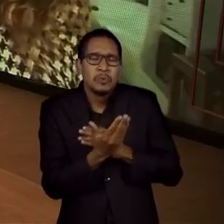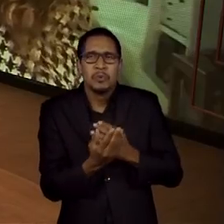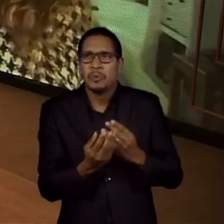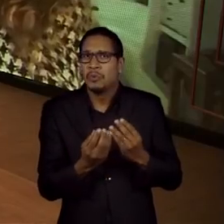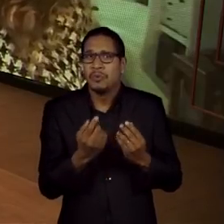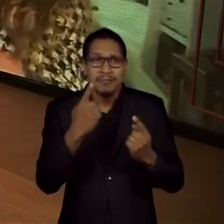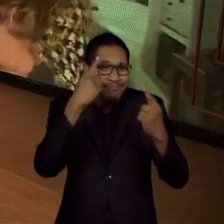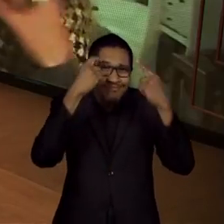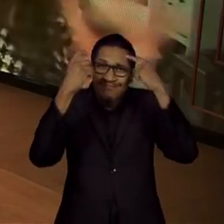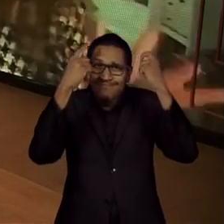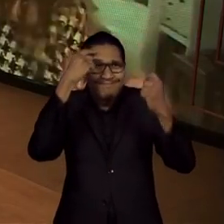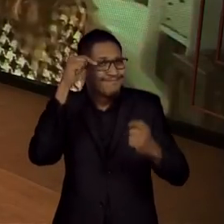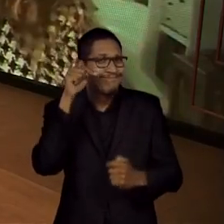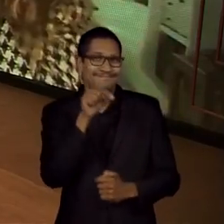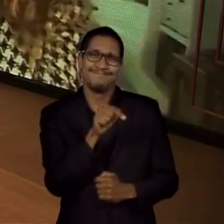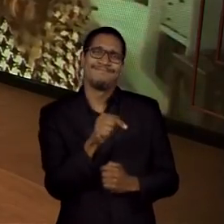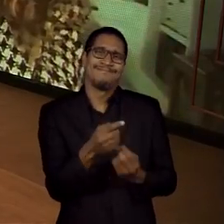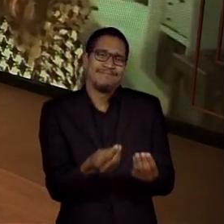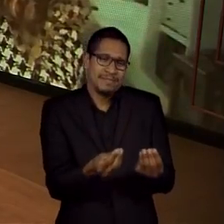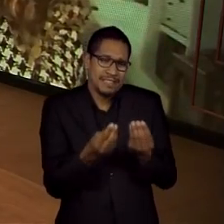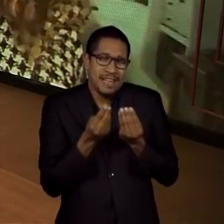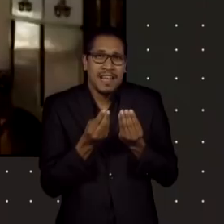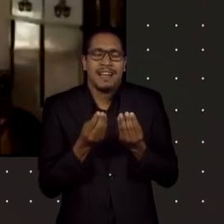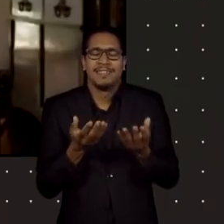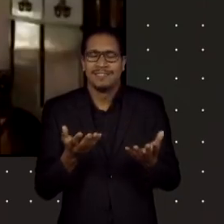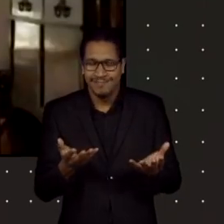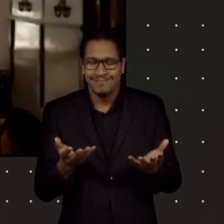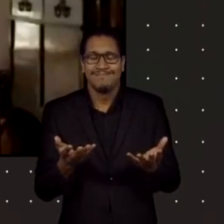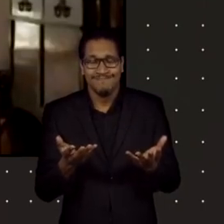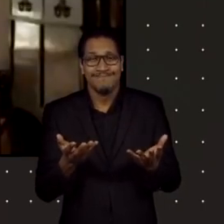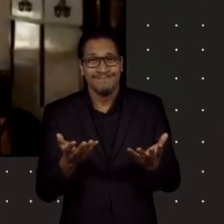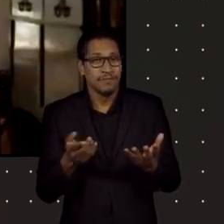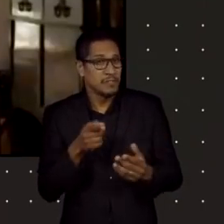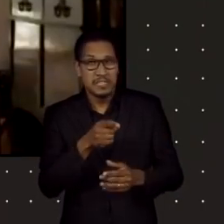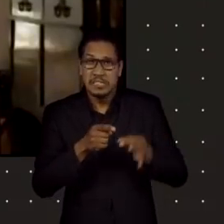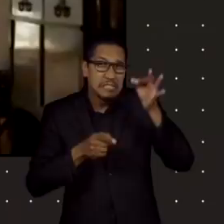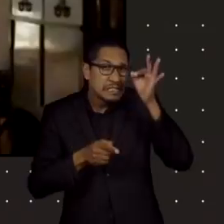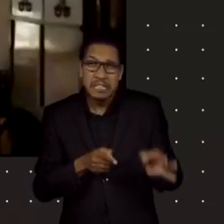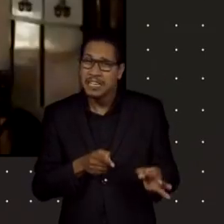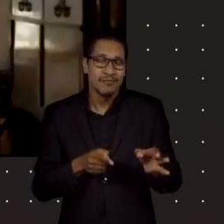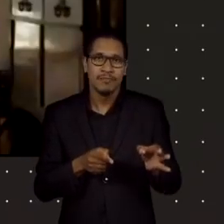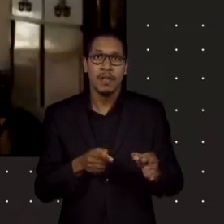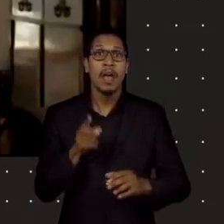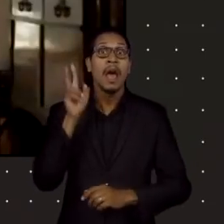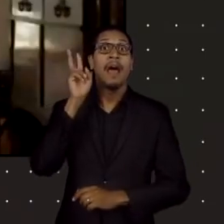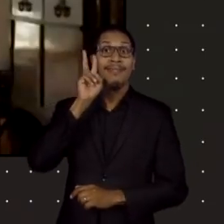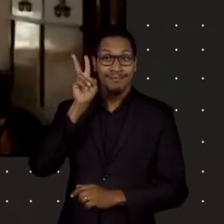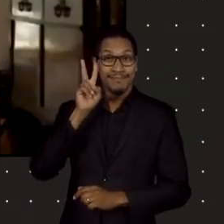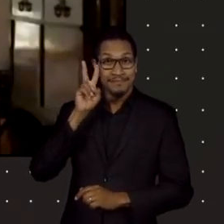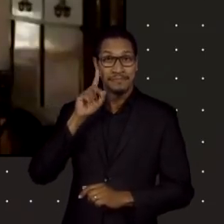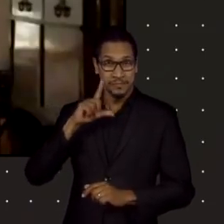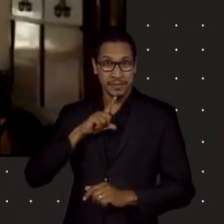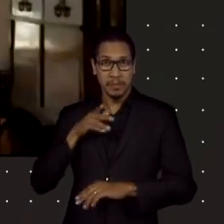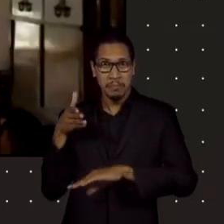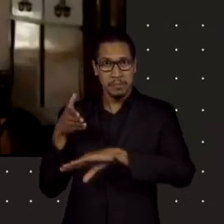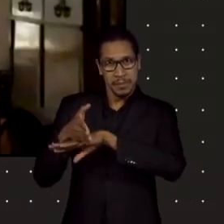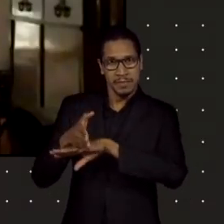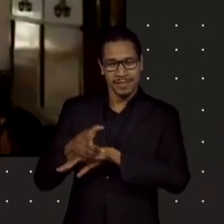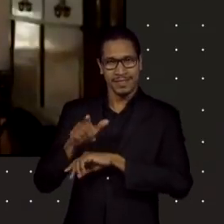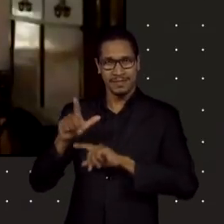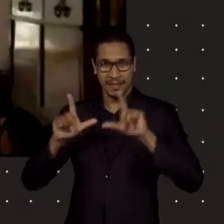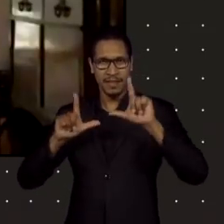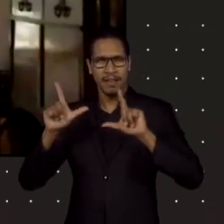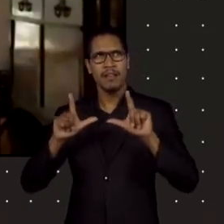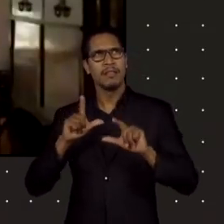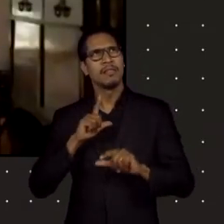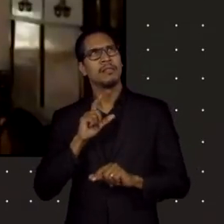sua criatividade, o seu assertivo. Eu me lembro de um programa que nós fizemos, Eu acho que foi um show